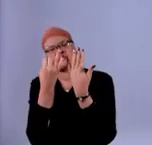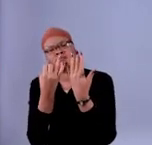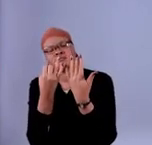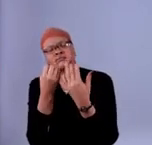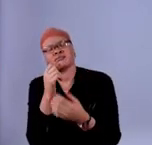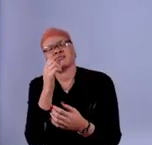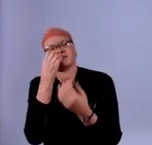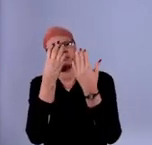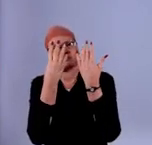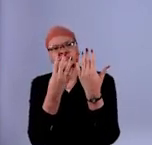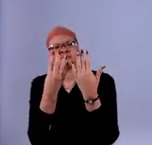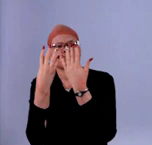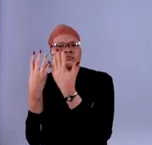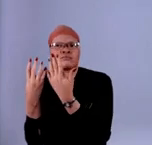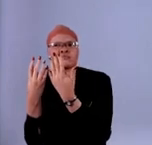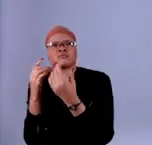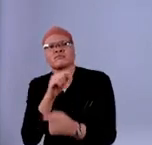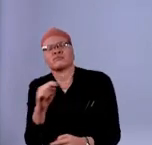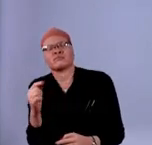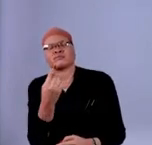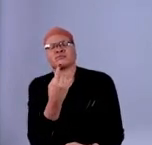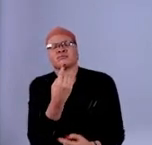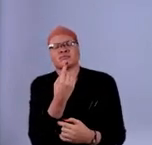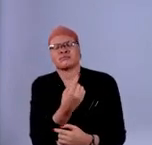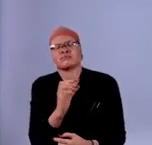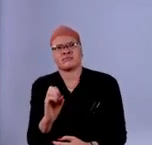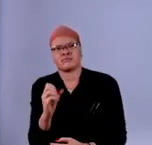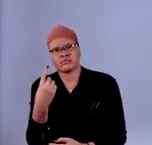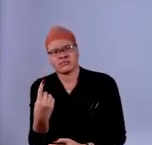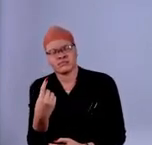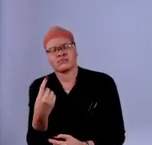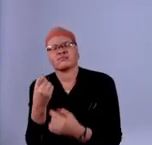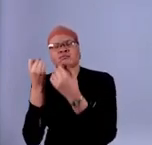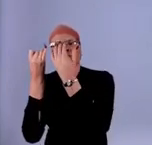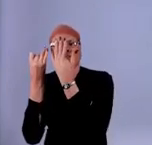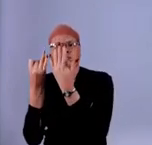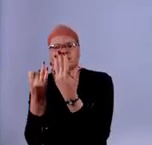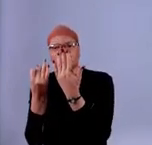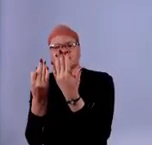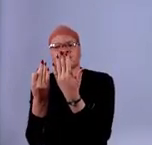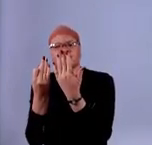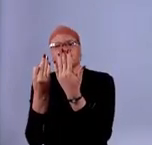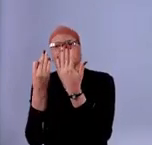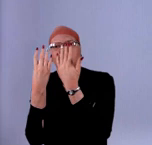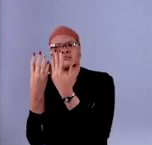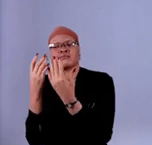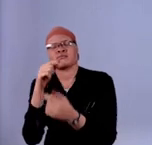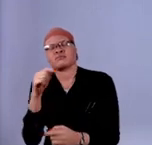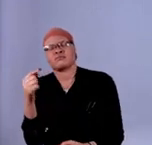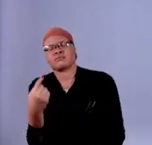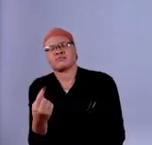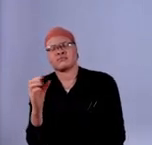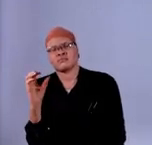é 99 sobre 101 e temos 89 sobre 101 vamos fazer a comparação